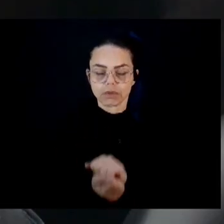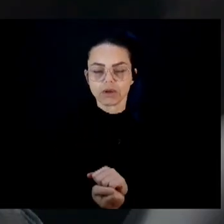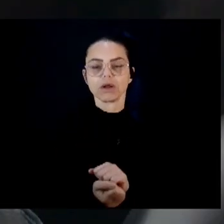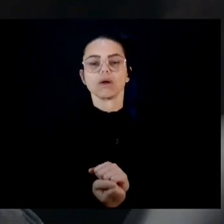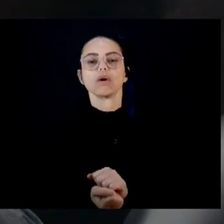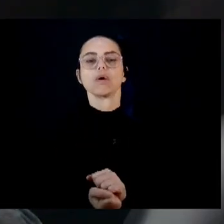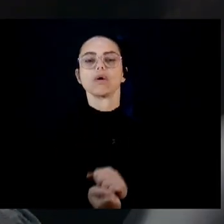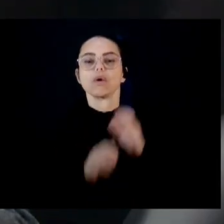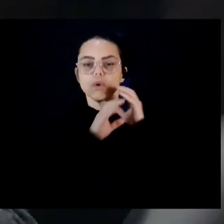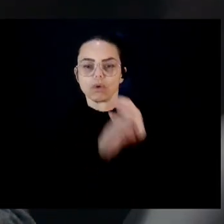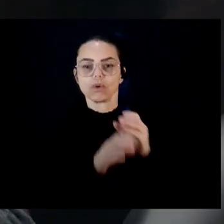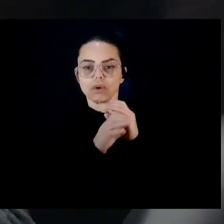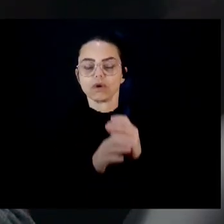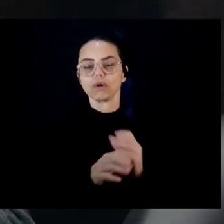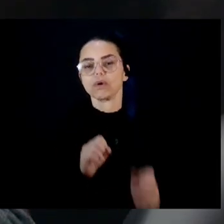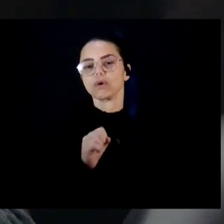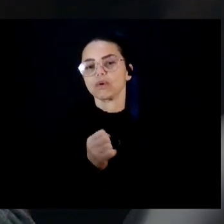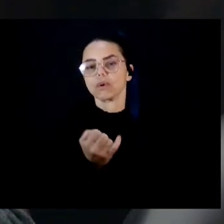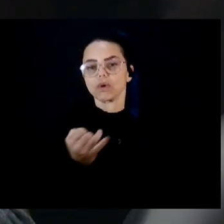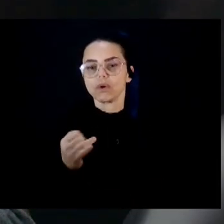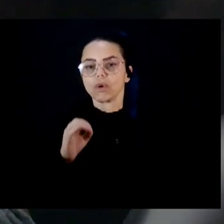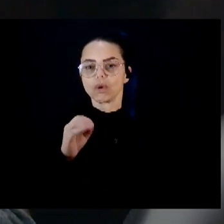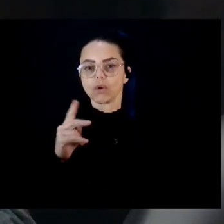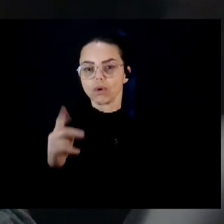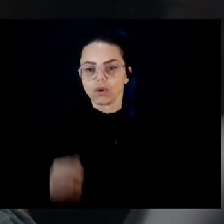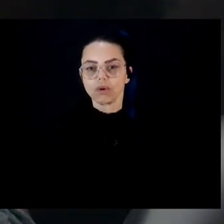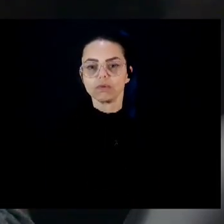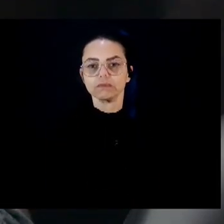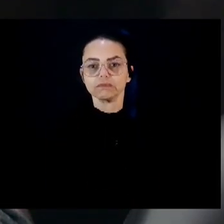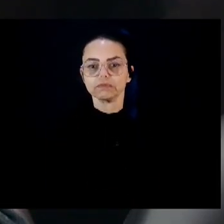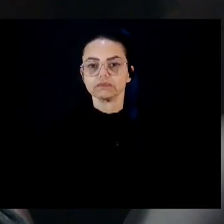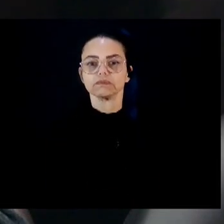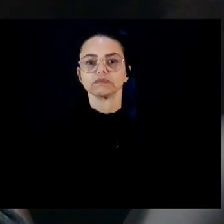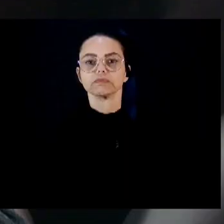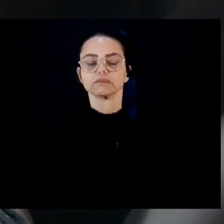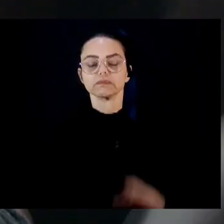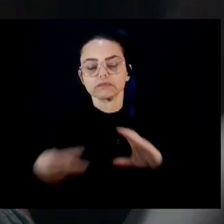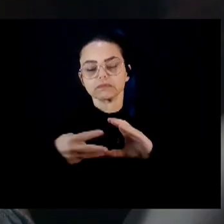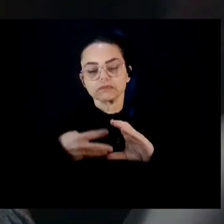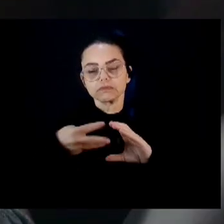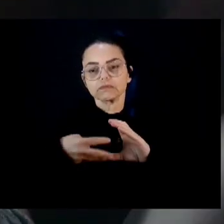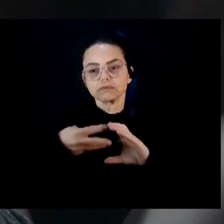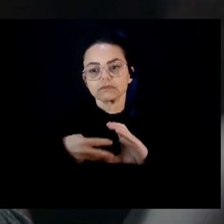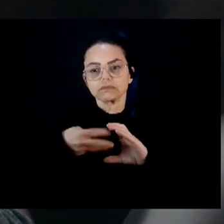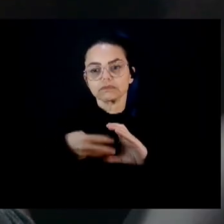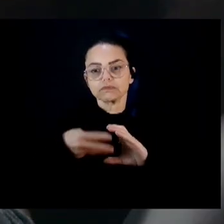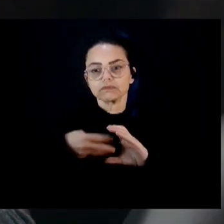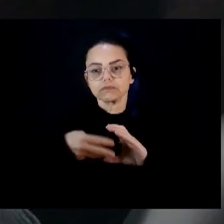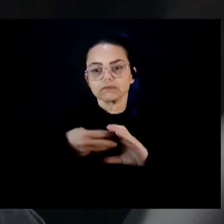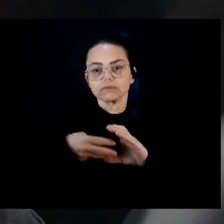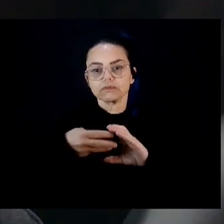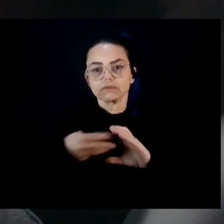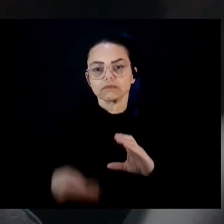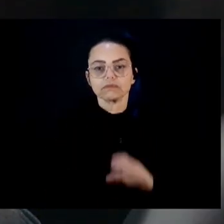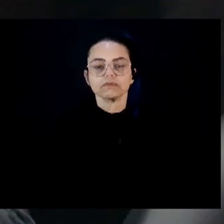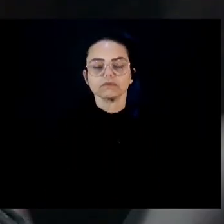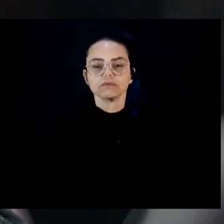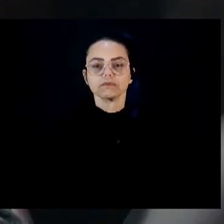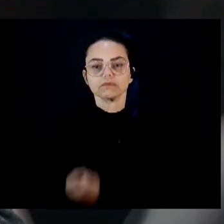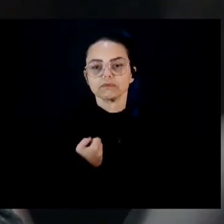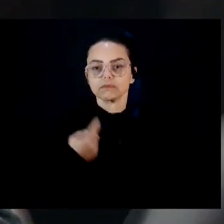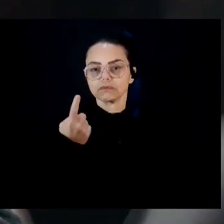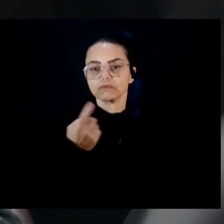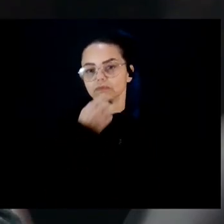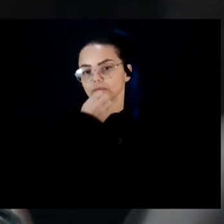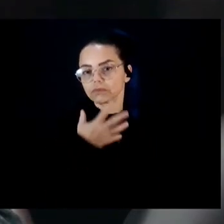numa quantidade ok. A creatina é um suplemento que eu gosto bastante, ela é nível 1A de evidência, ela